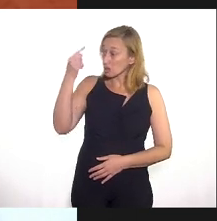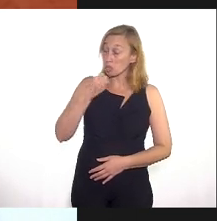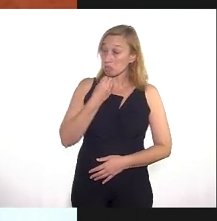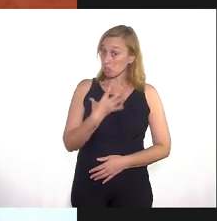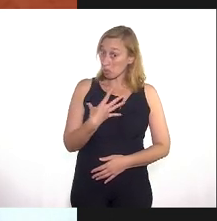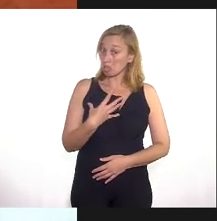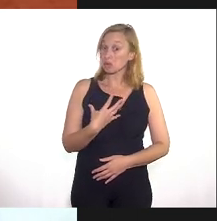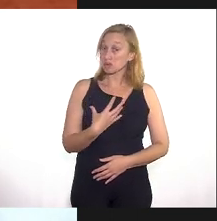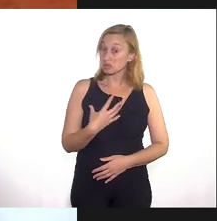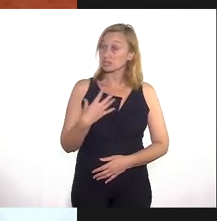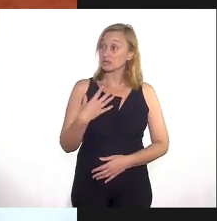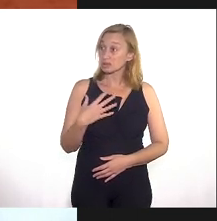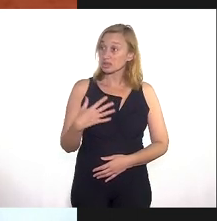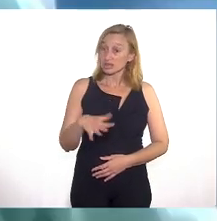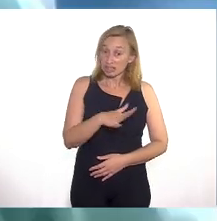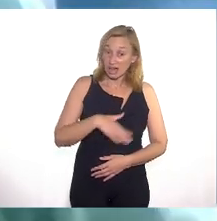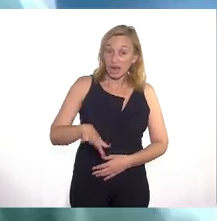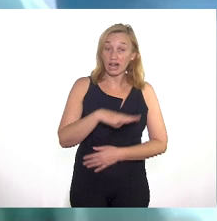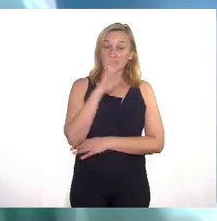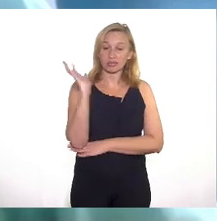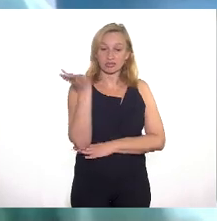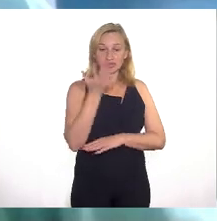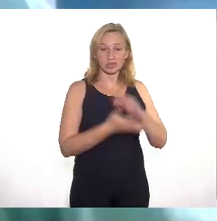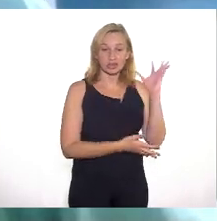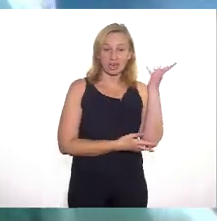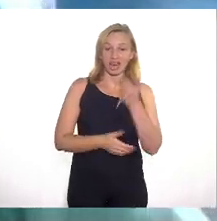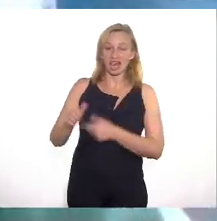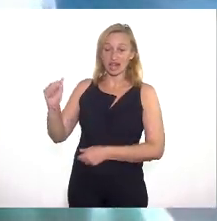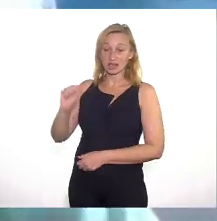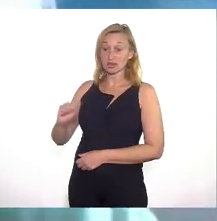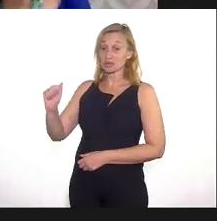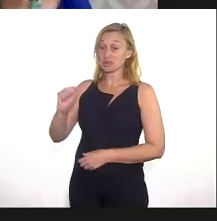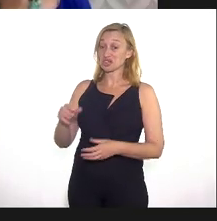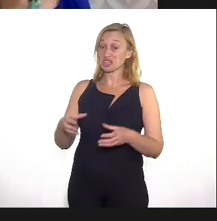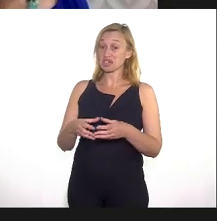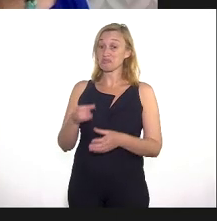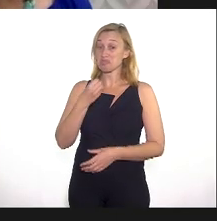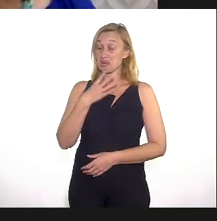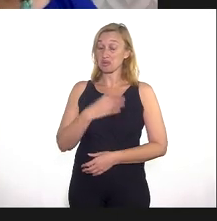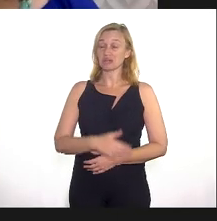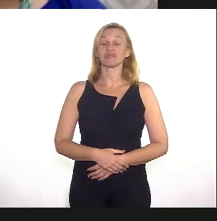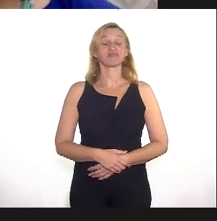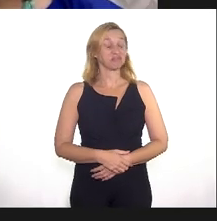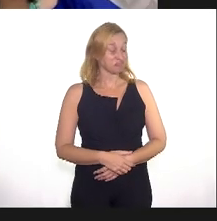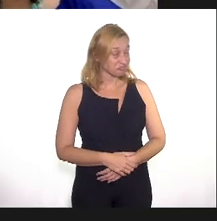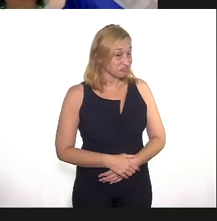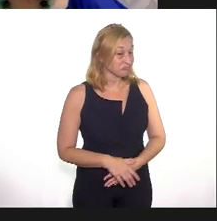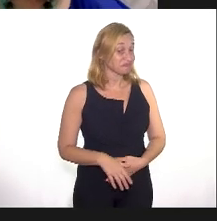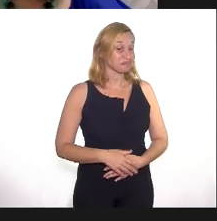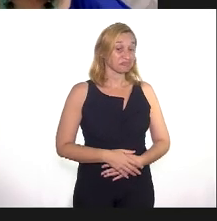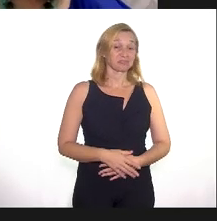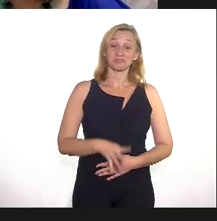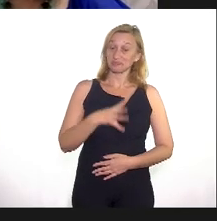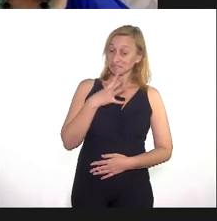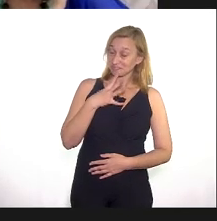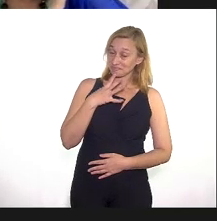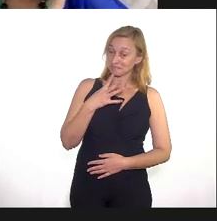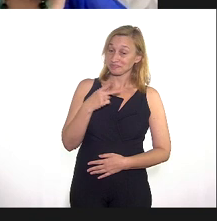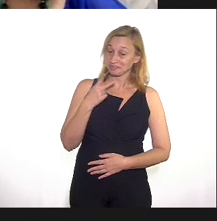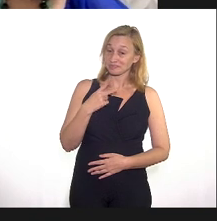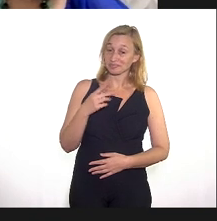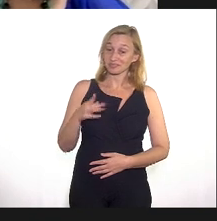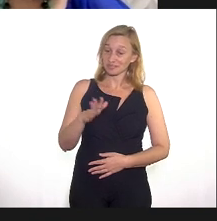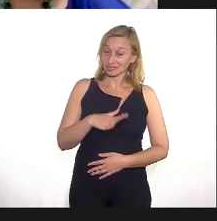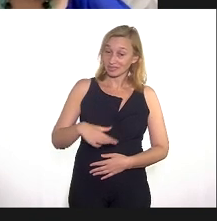área de meio ambiente que... Assessoria boa. Assessoria boa. Como dizia um conhecido, nessa